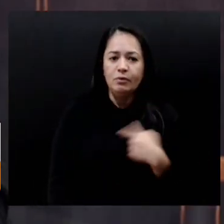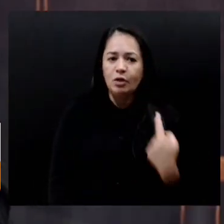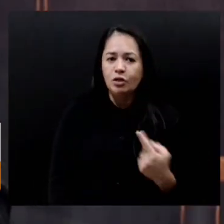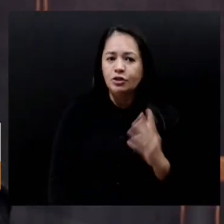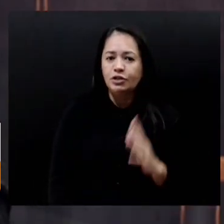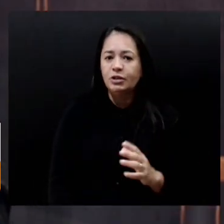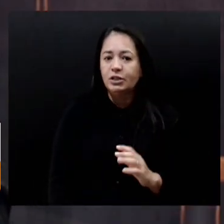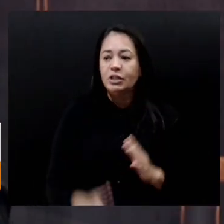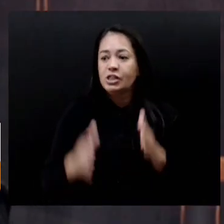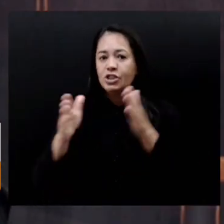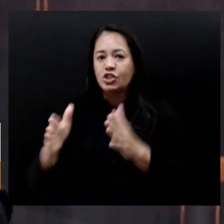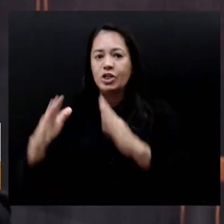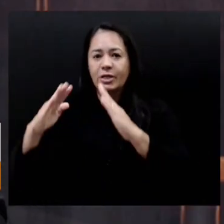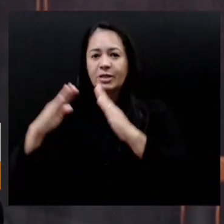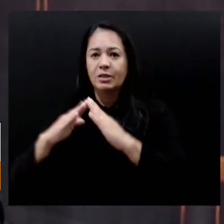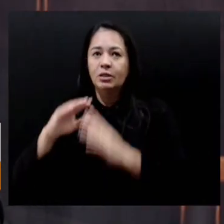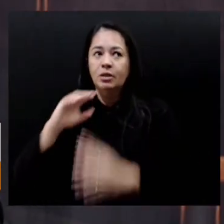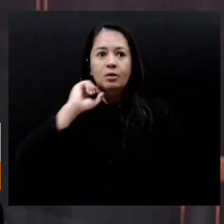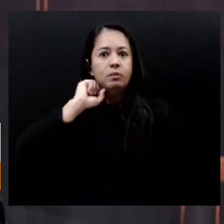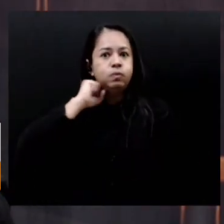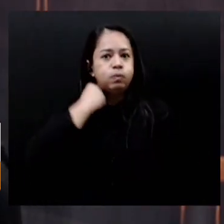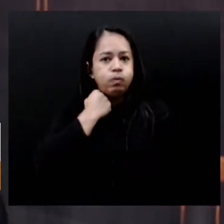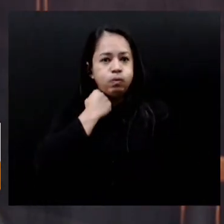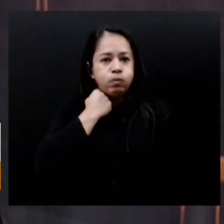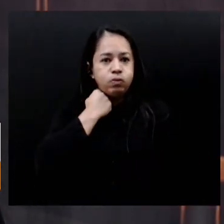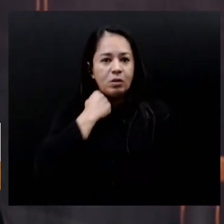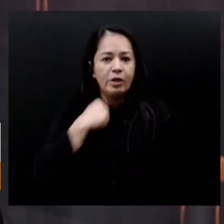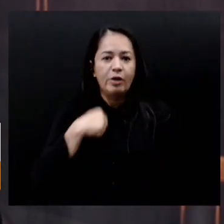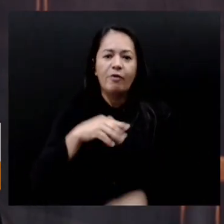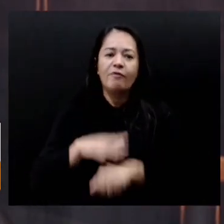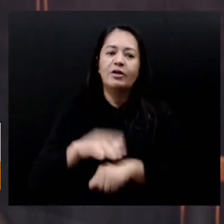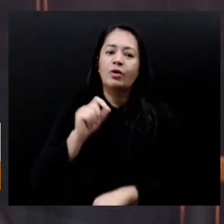casa, Uhum. o que eu faço com esse estresse? Vou comer.